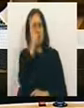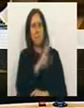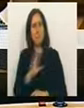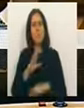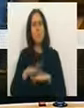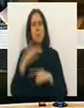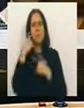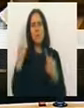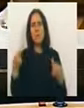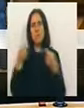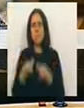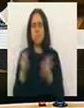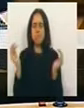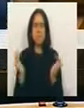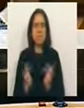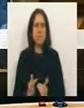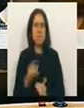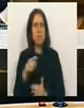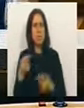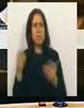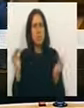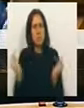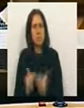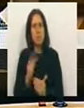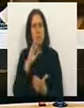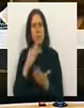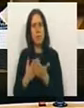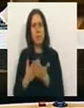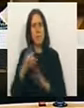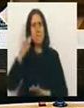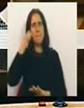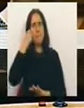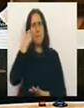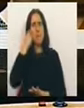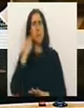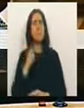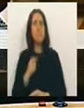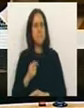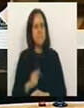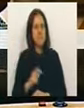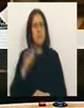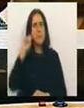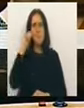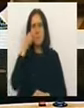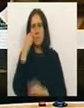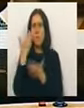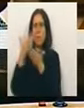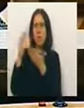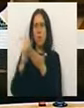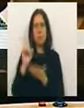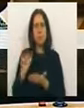investimento público e essa condição pois em causa o acordo em causa as obras